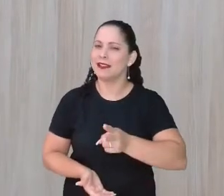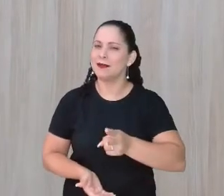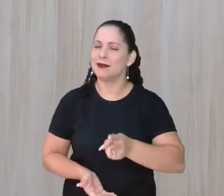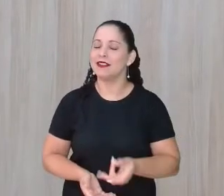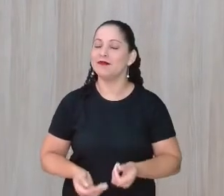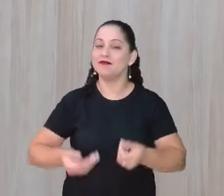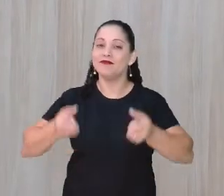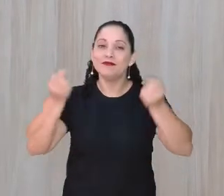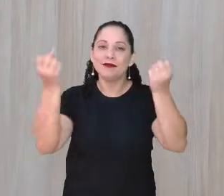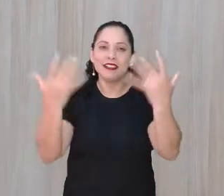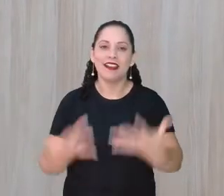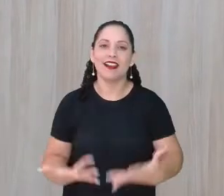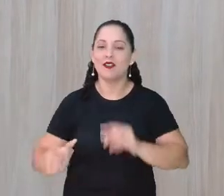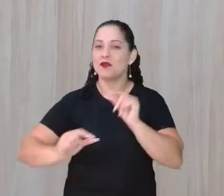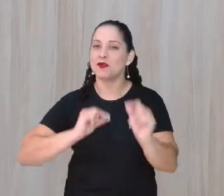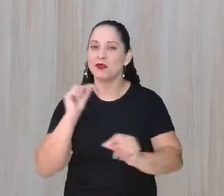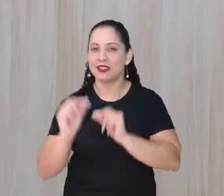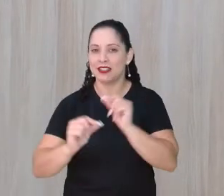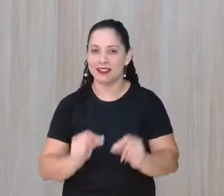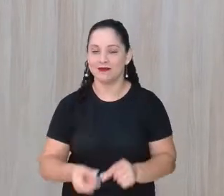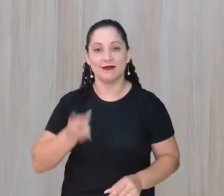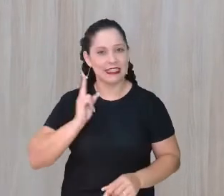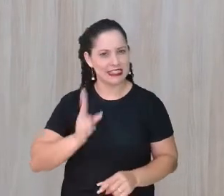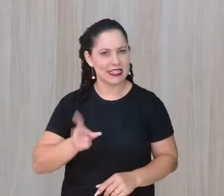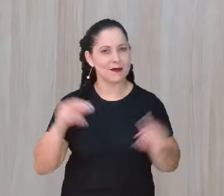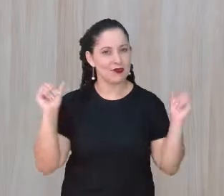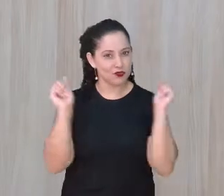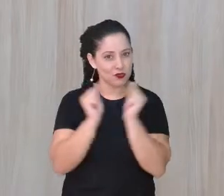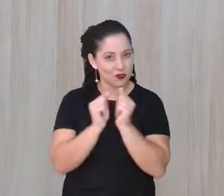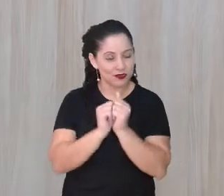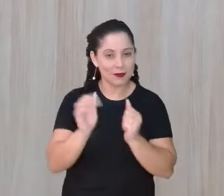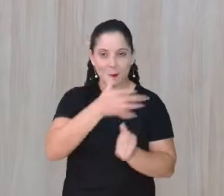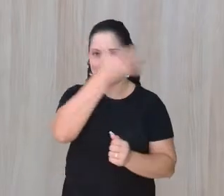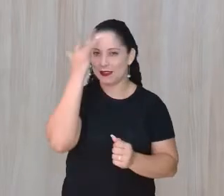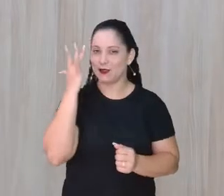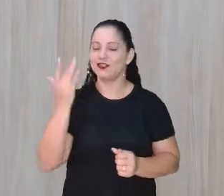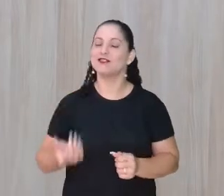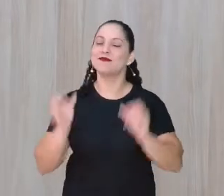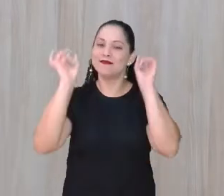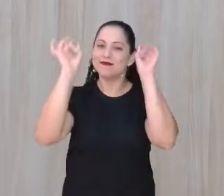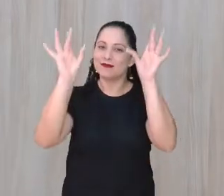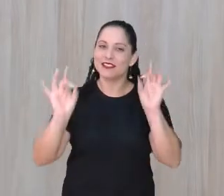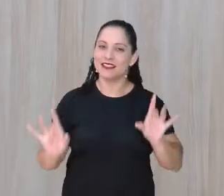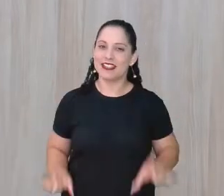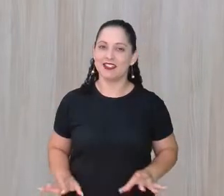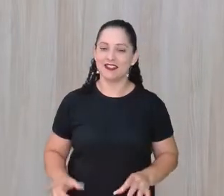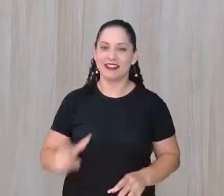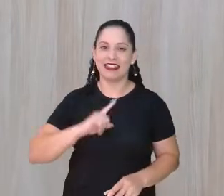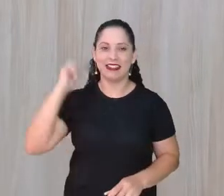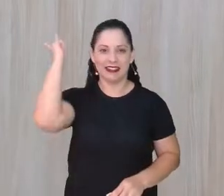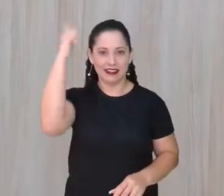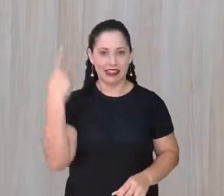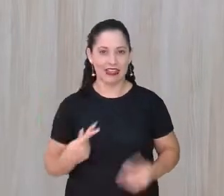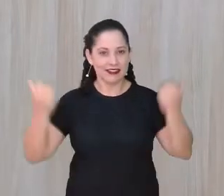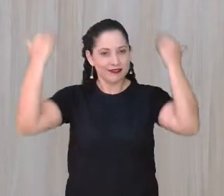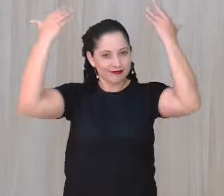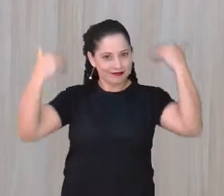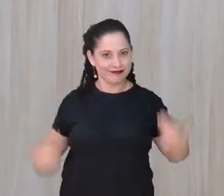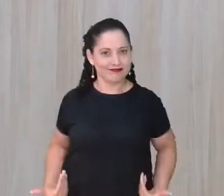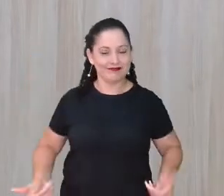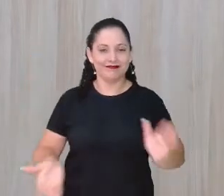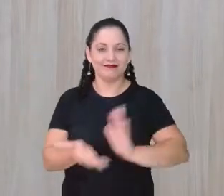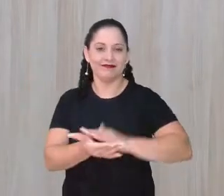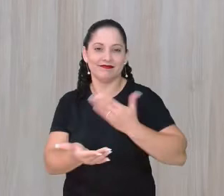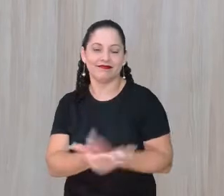ando muito bem acompanhada, né? Isso a gente está aí com a participação, aqui a presença de Késia, certo? Fazendo